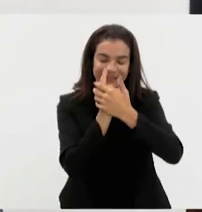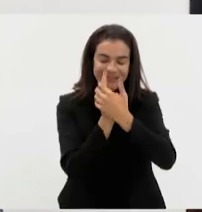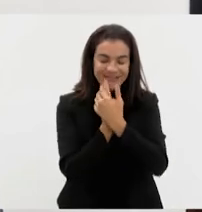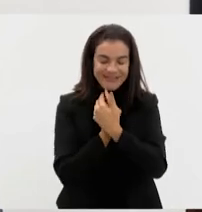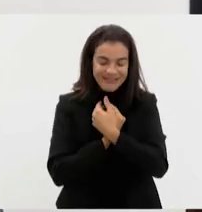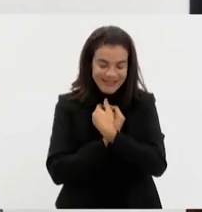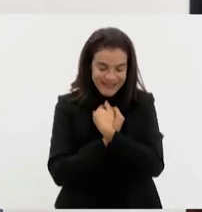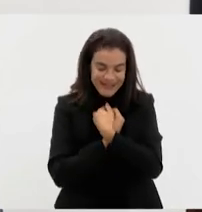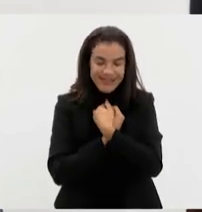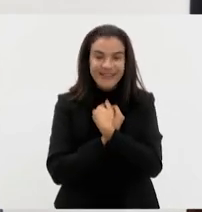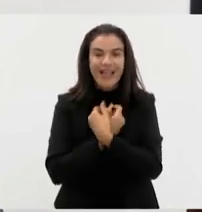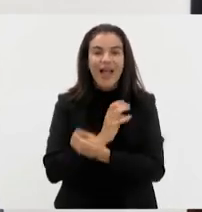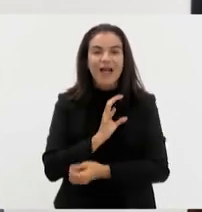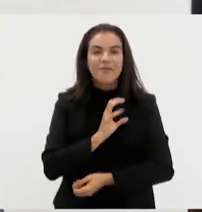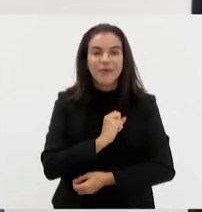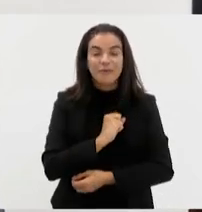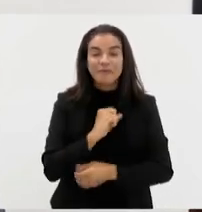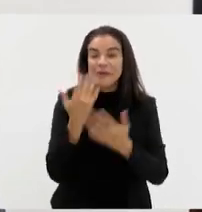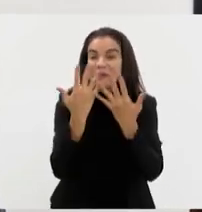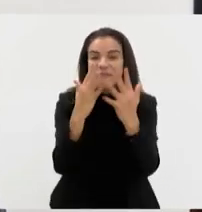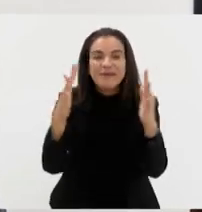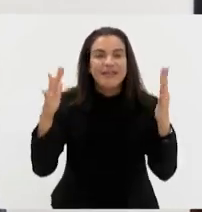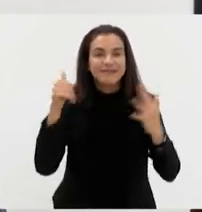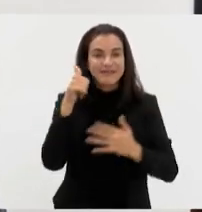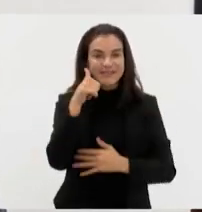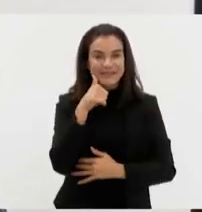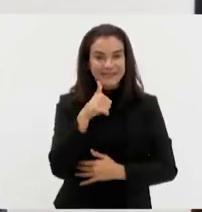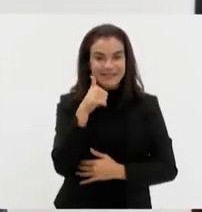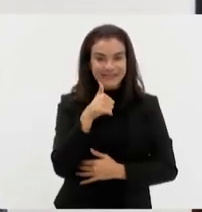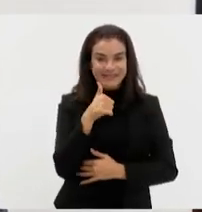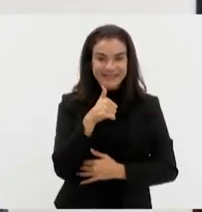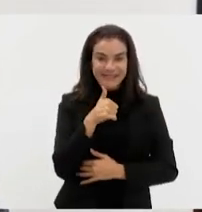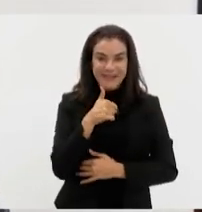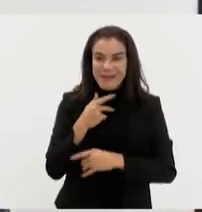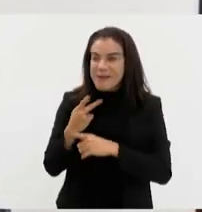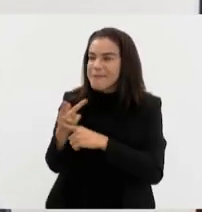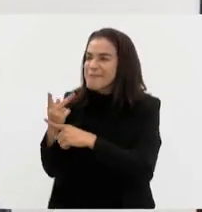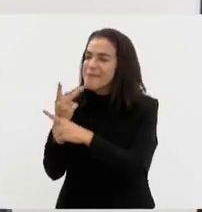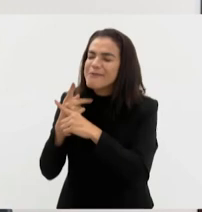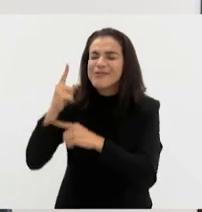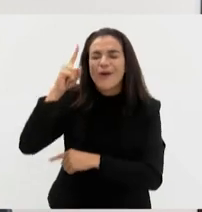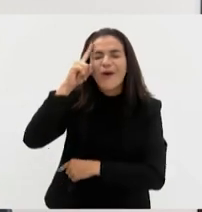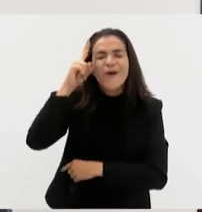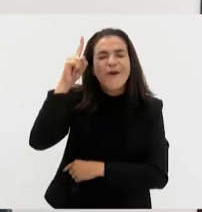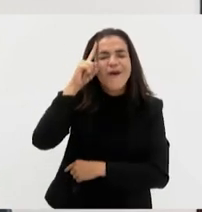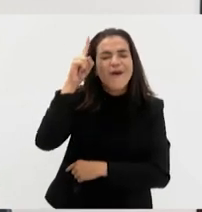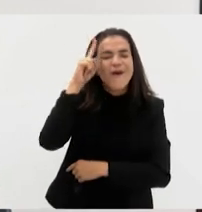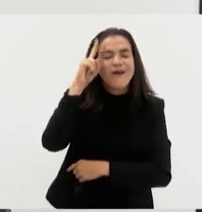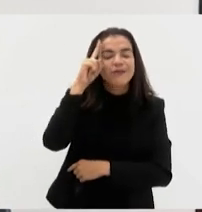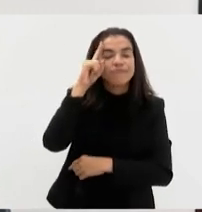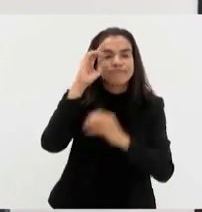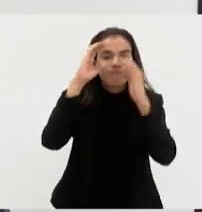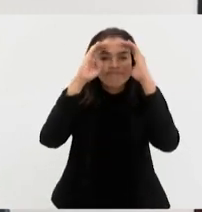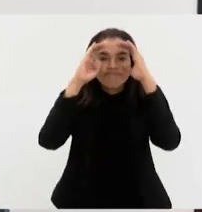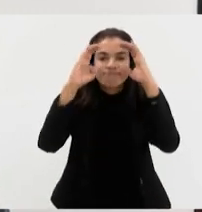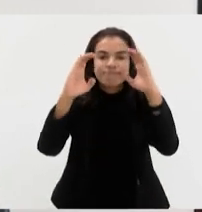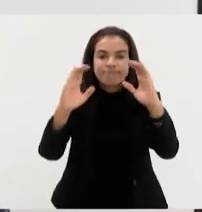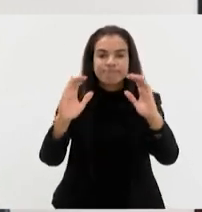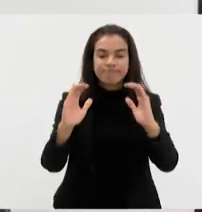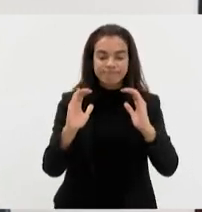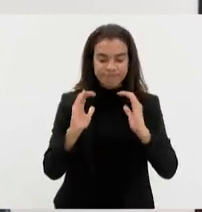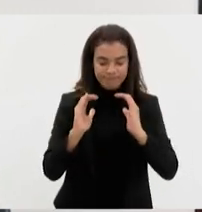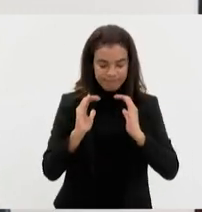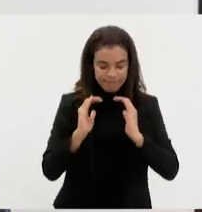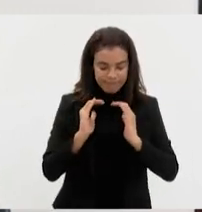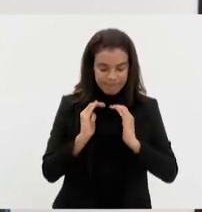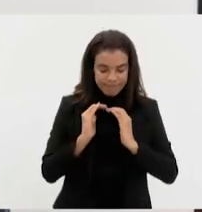amor. Então, parabéns, mulheres, e busquemos a cada dia o respeito que